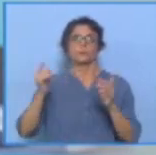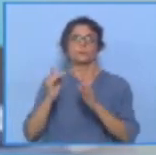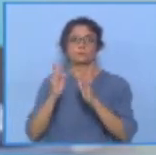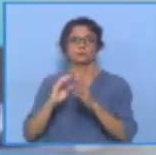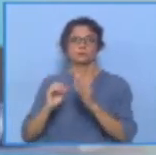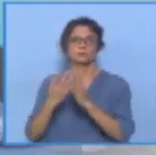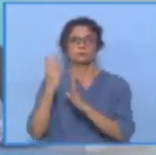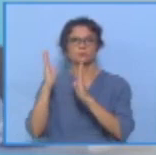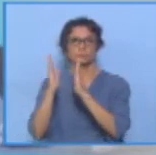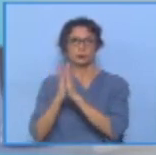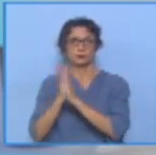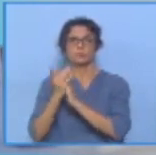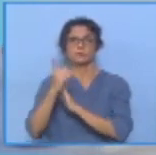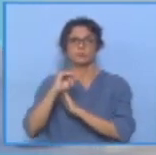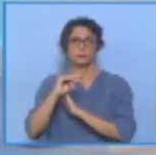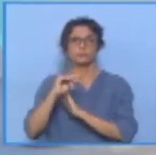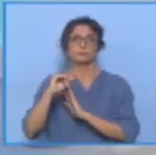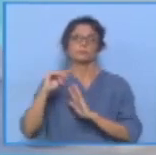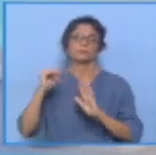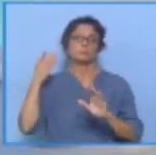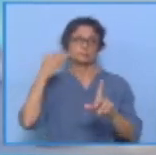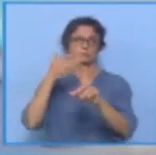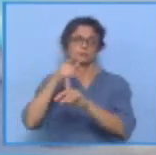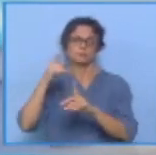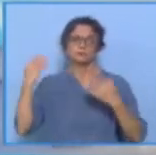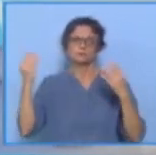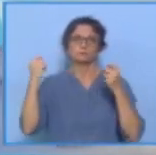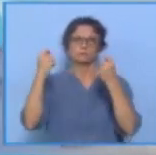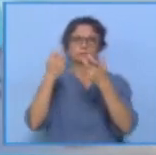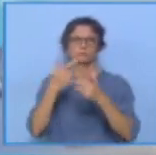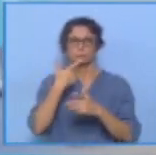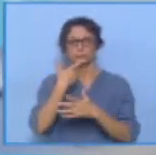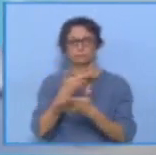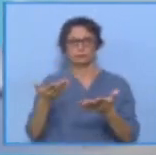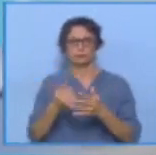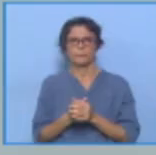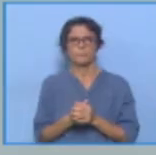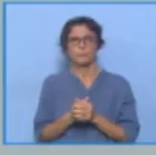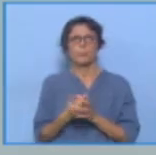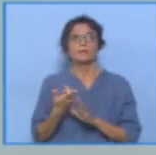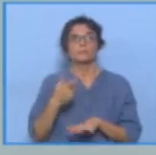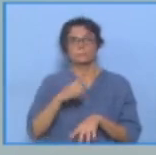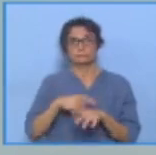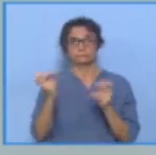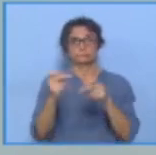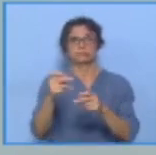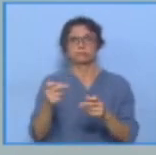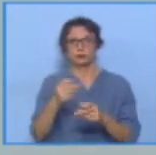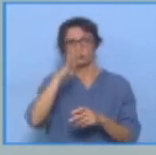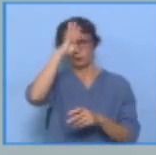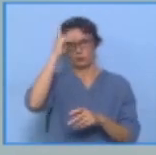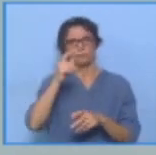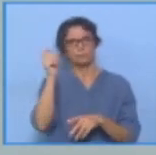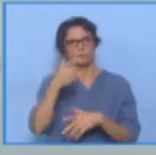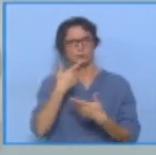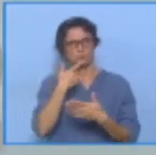do Sínodo, vai ser um mês muito preenchido de celebrações e certamente mensagens fortes. Para quem acompanha a atualidade do Papa, vai também ser um mês muito